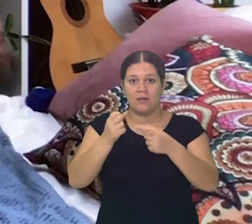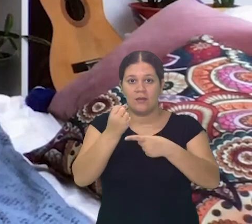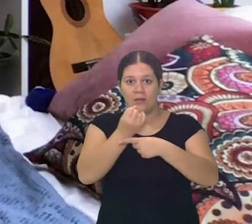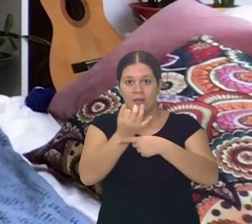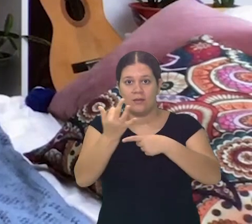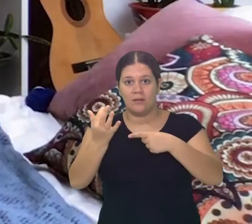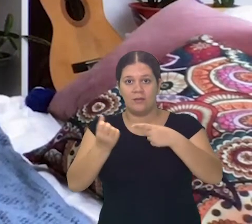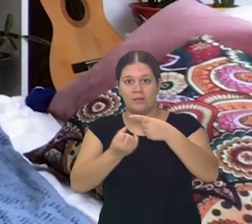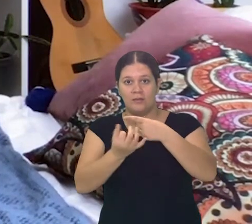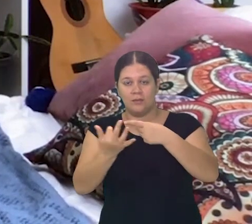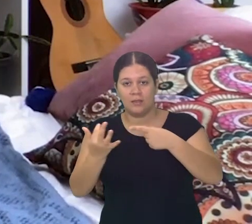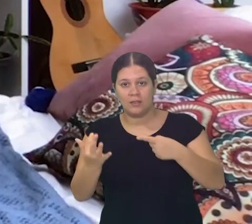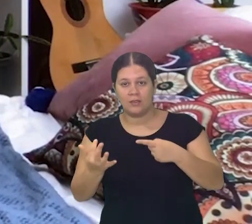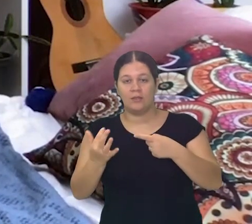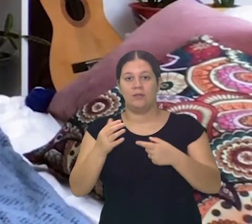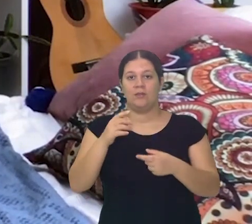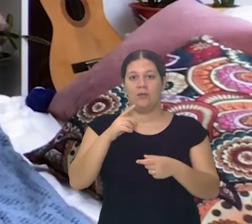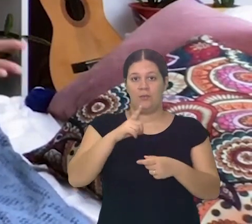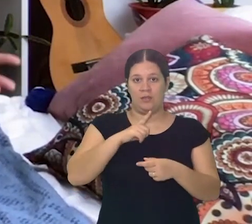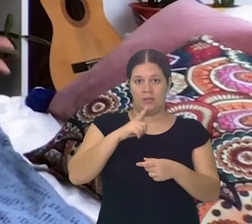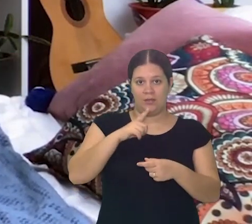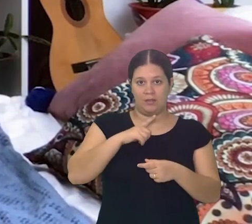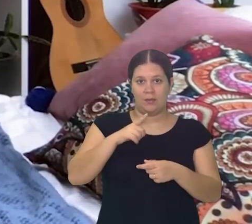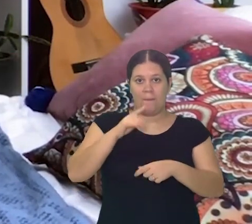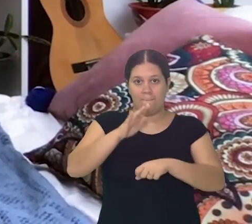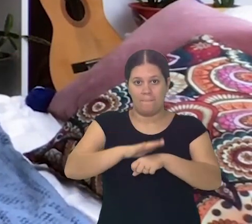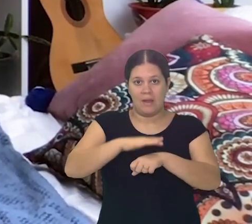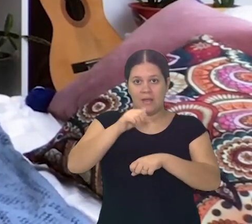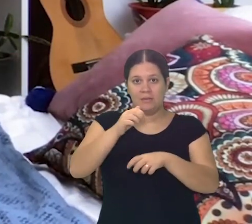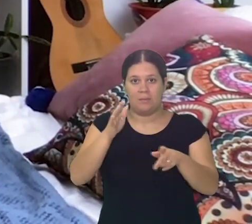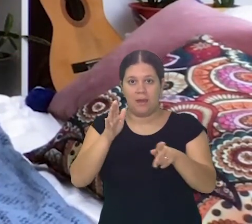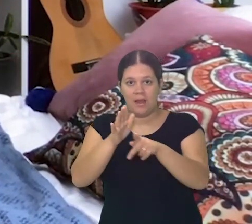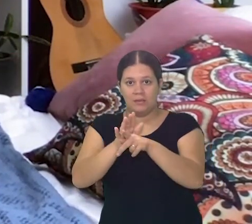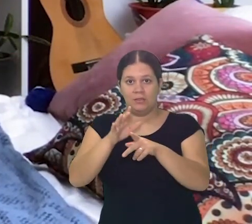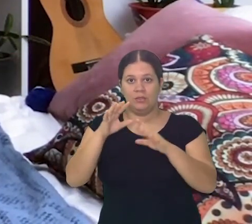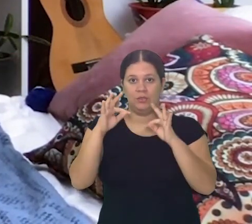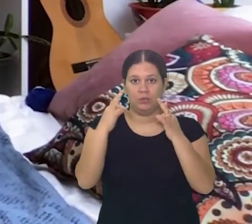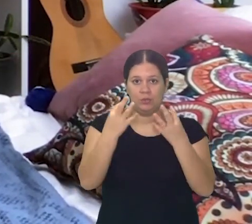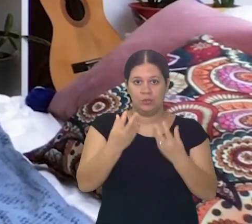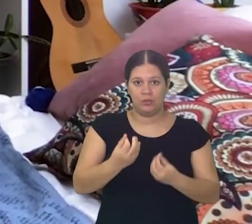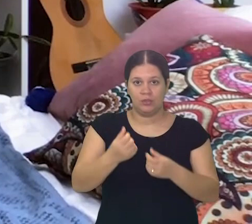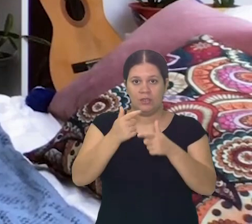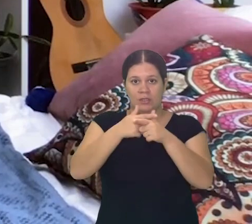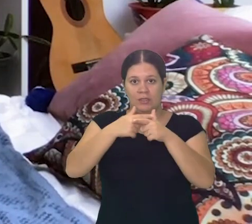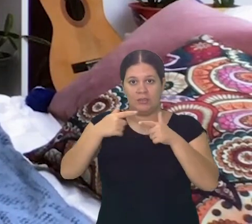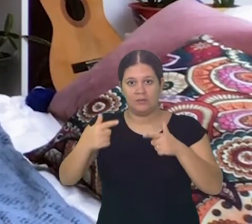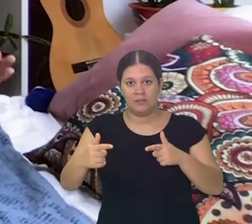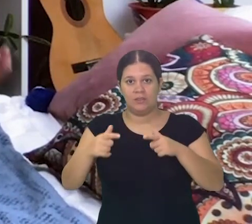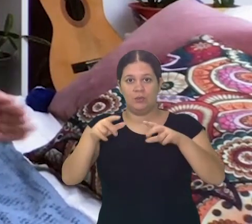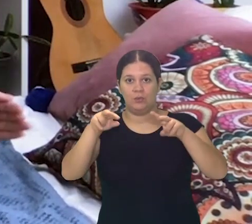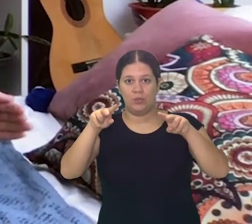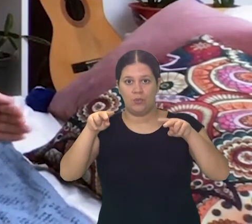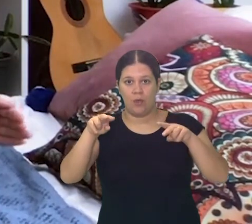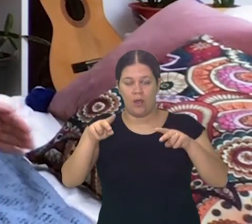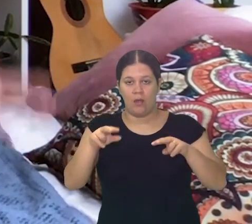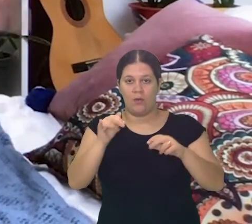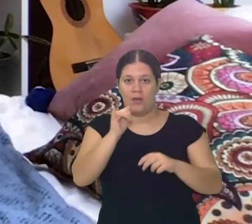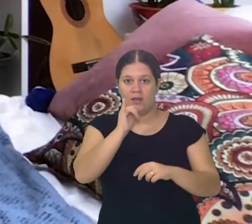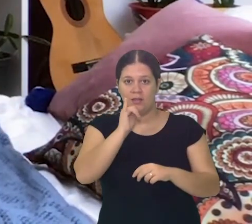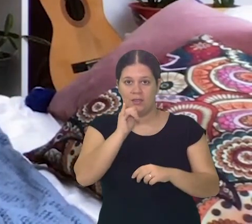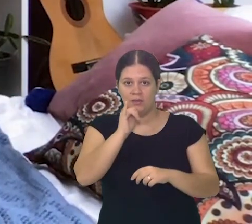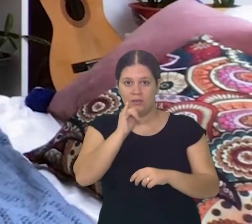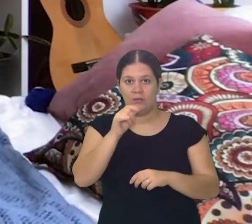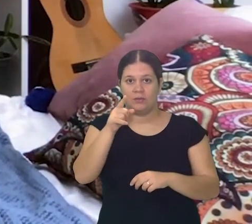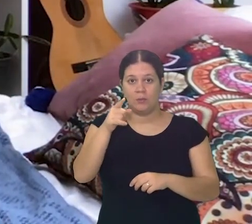frações? Fração é a representação de uma ou mais partes de um todo que foi dividido em partes iguais.